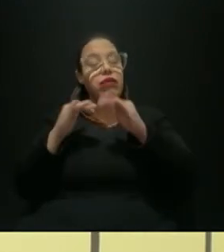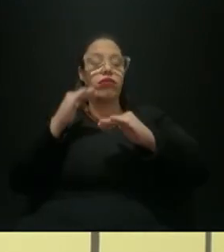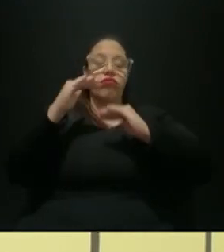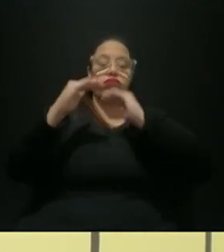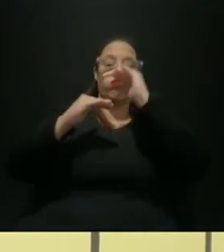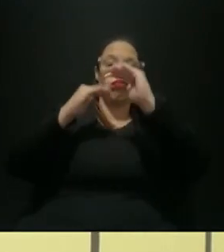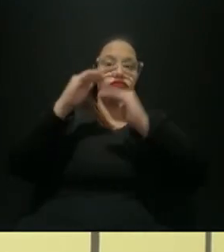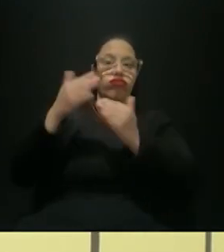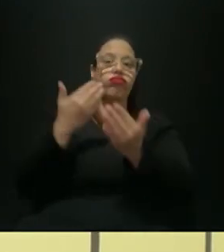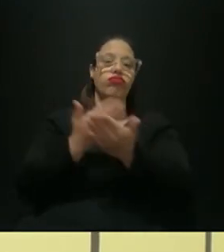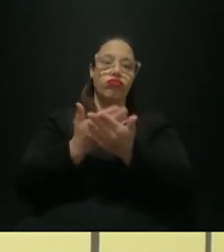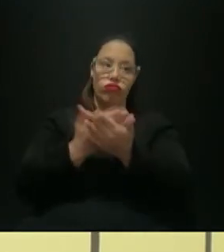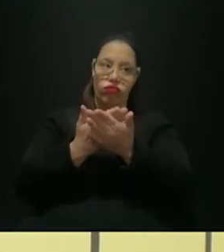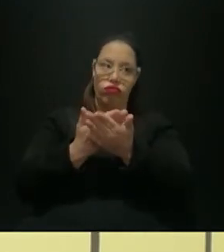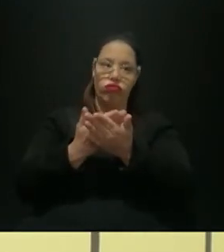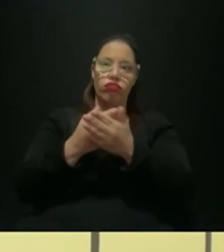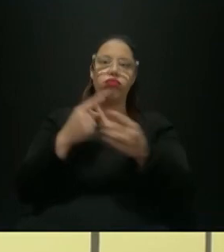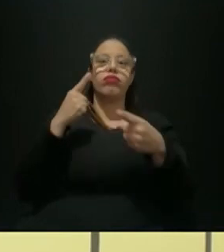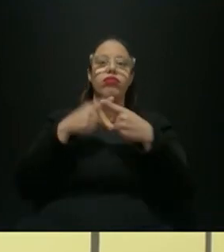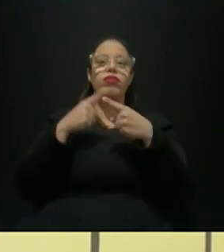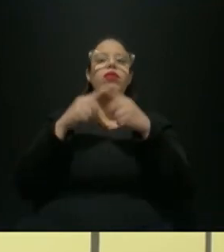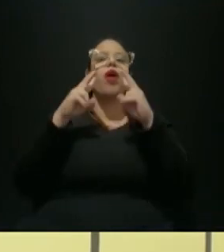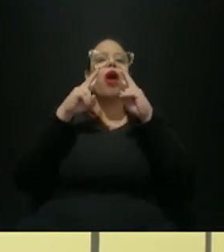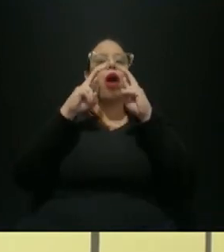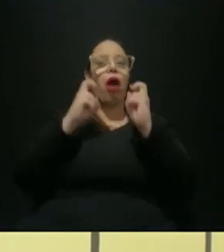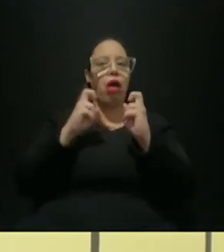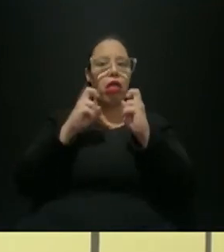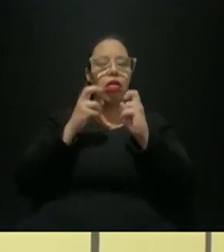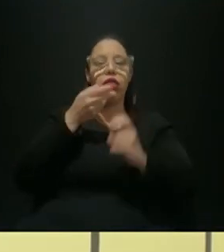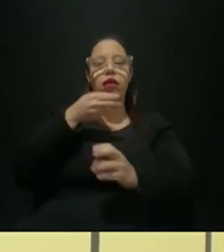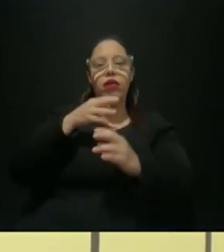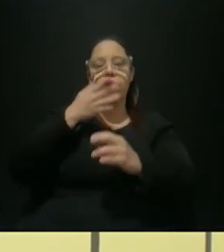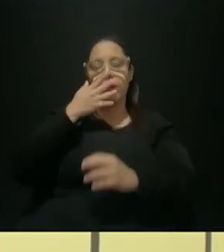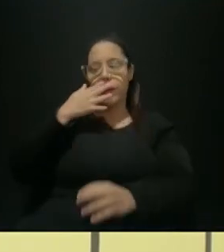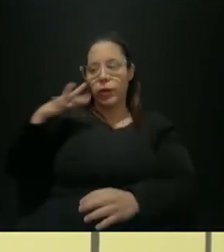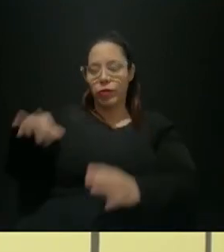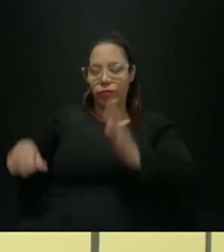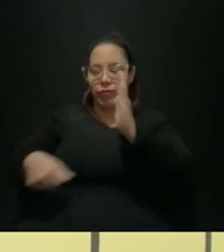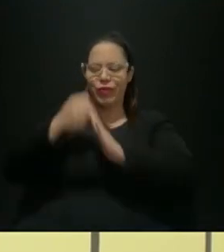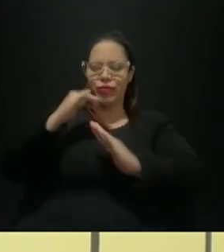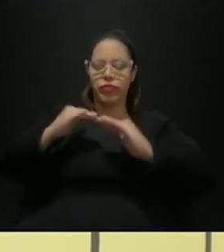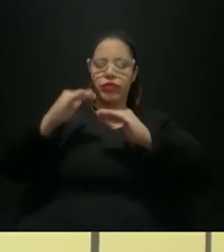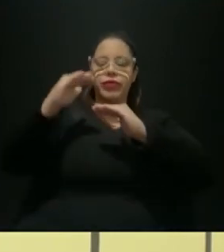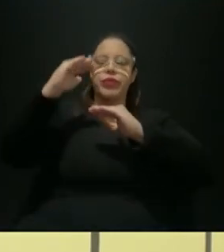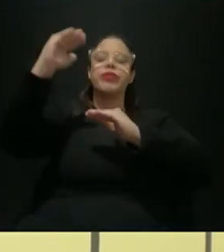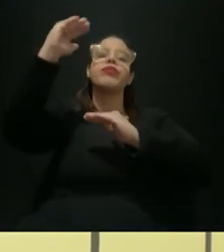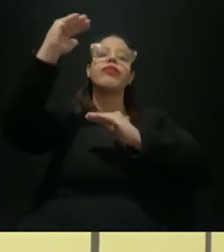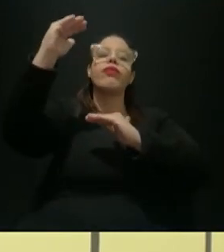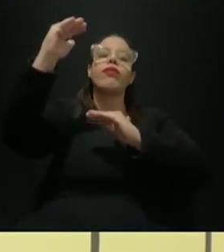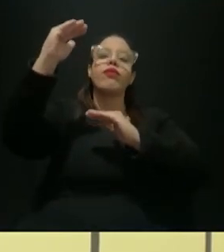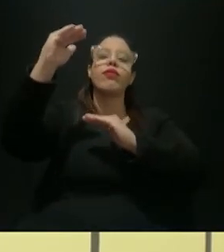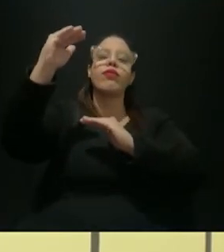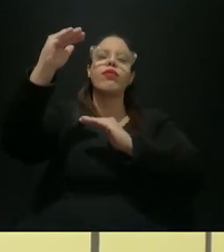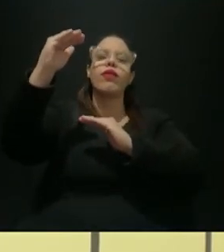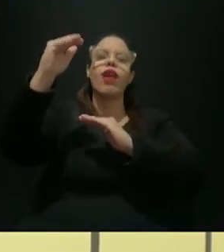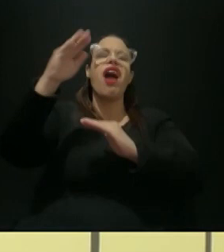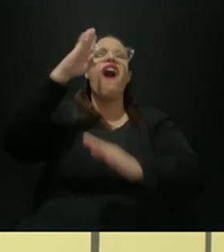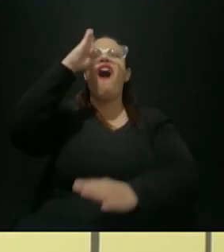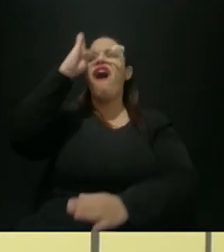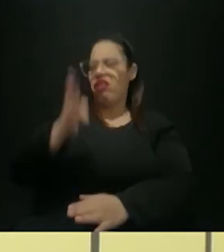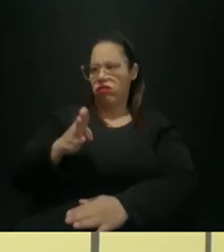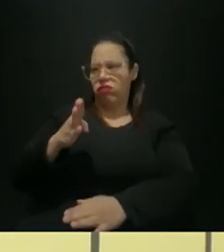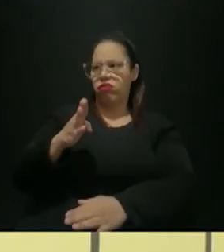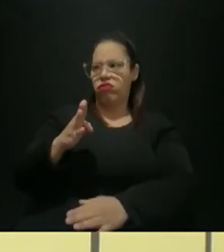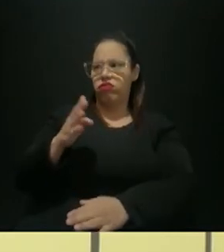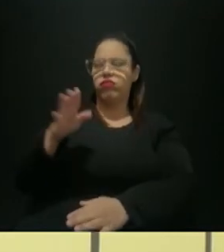estudos e porque a gente foi percebendo o quanto a primeira infância é importante no desenvolvimento, então a prioridade aqui no município sempre